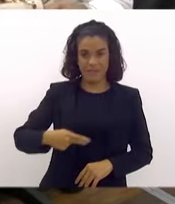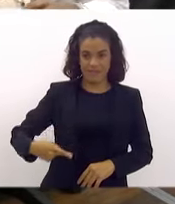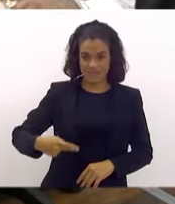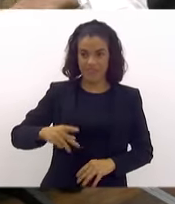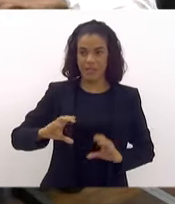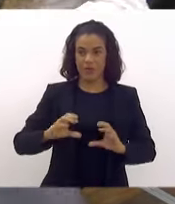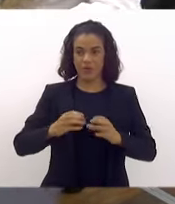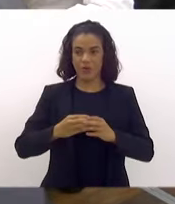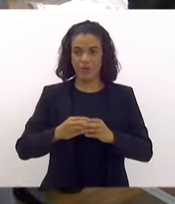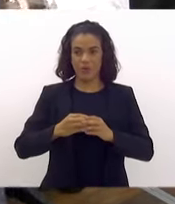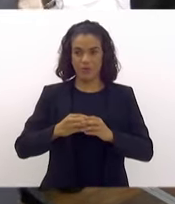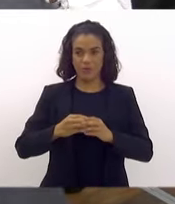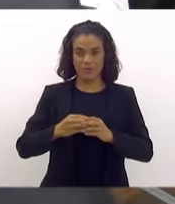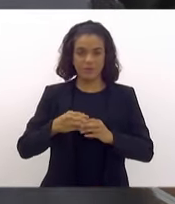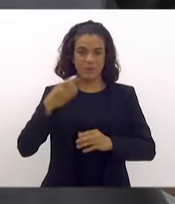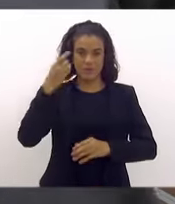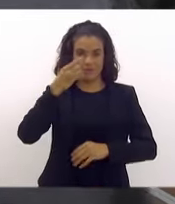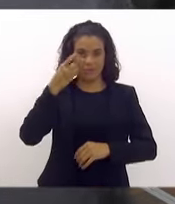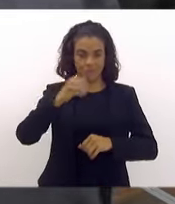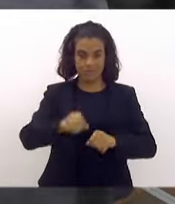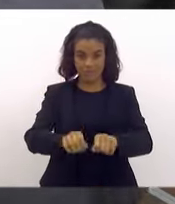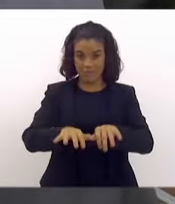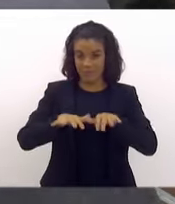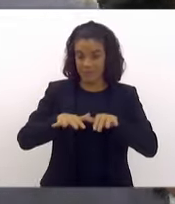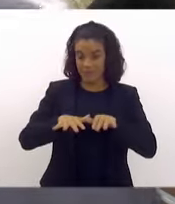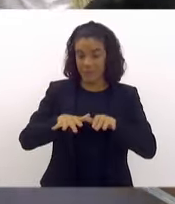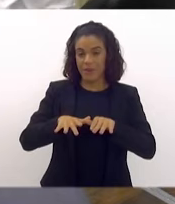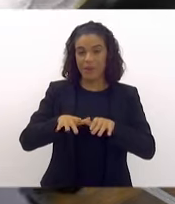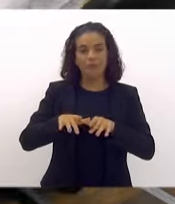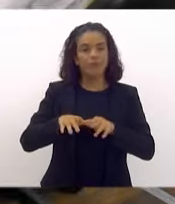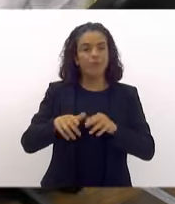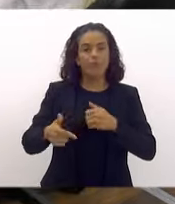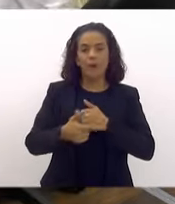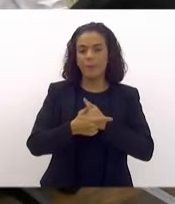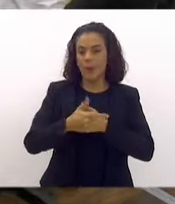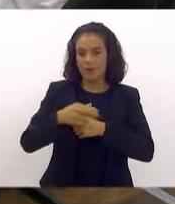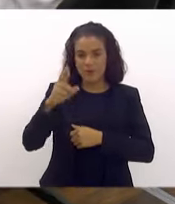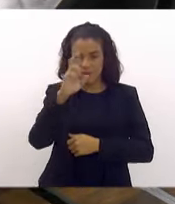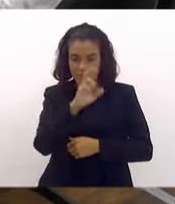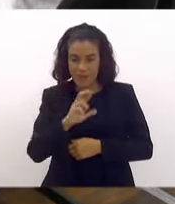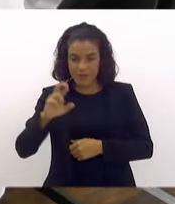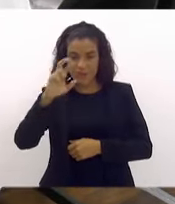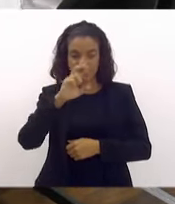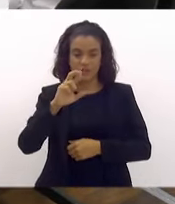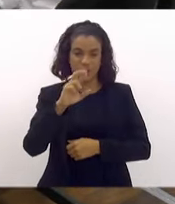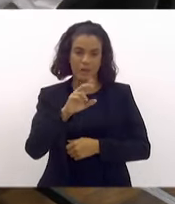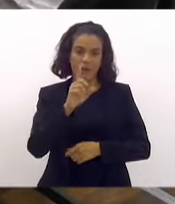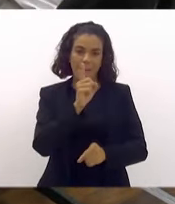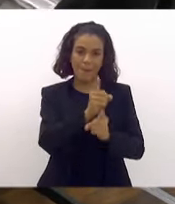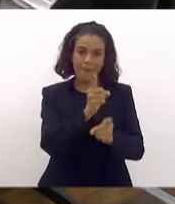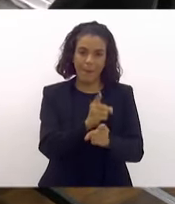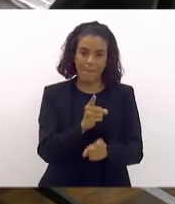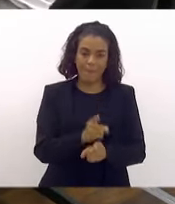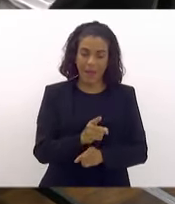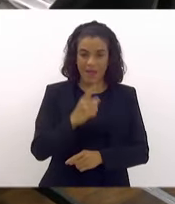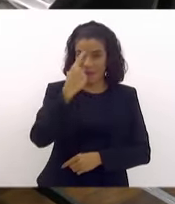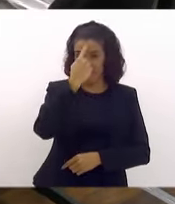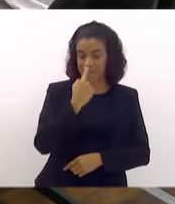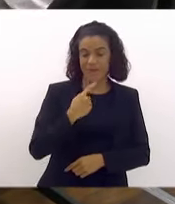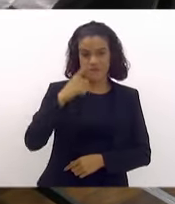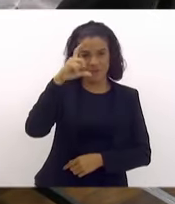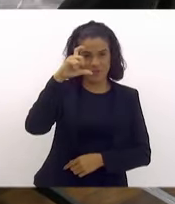da comissão parlamentar de inquérito destinada a investigar a prática de reconhecimento fotográfico realizado nas delegacias de polícia no